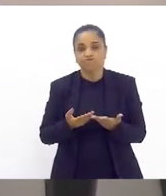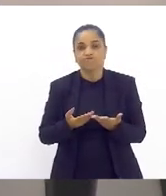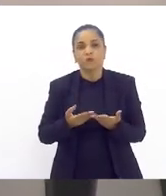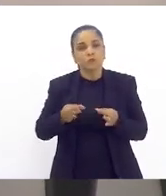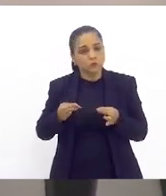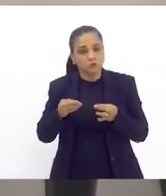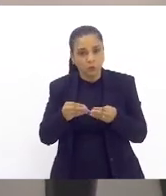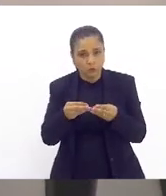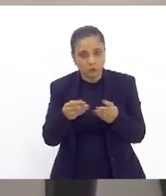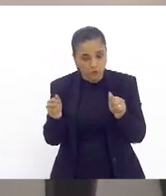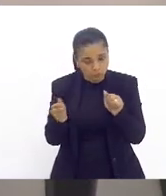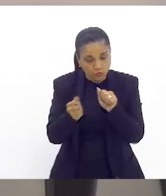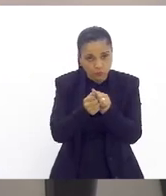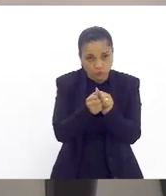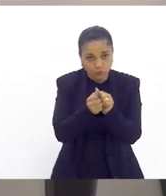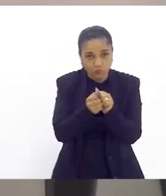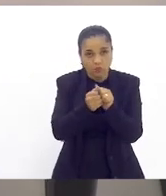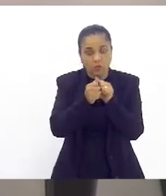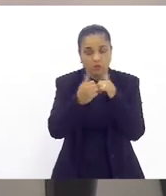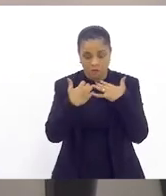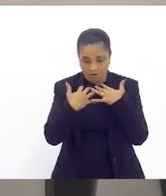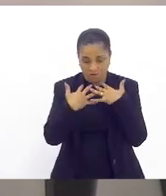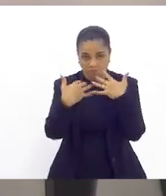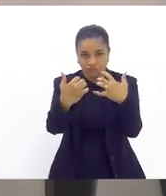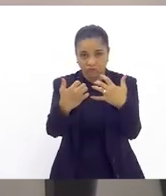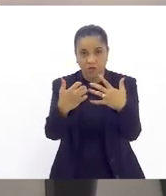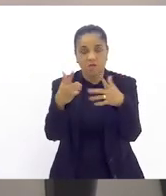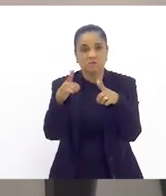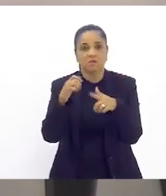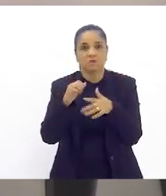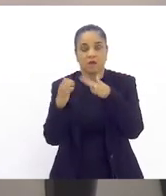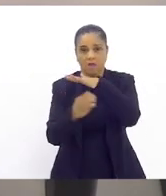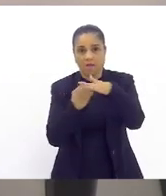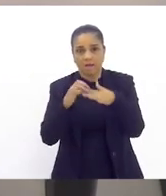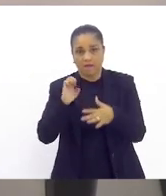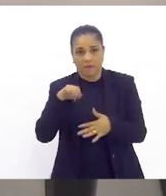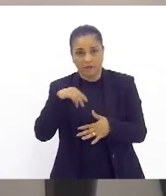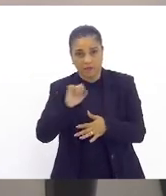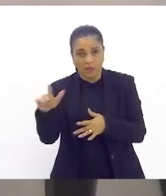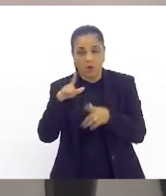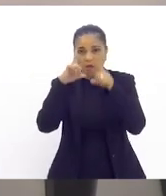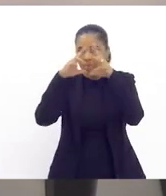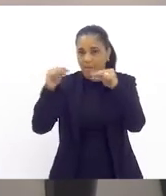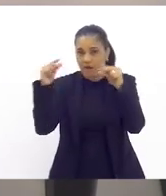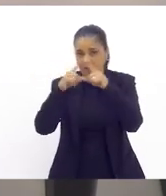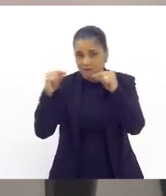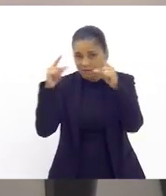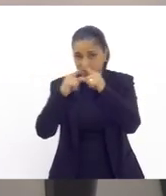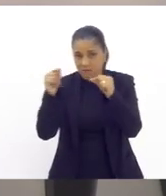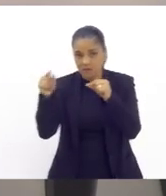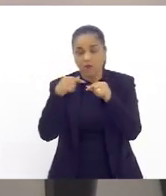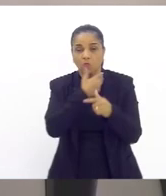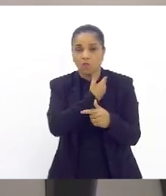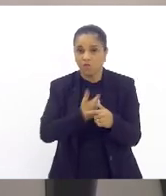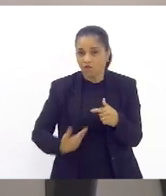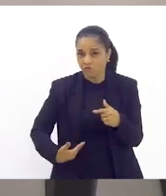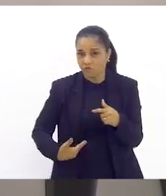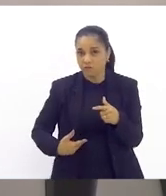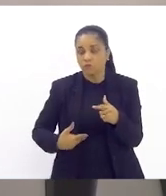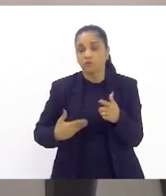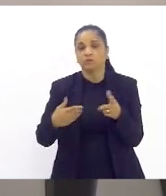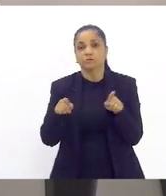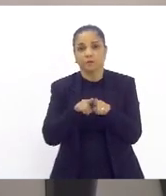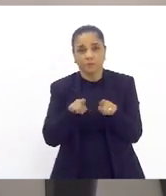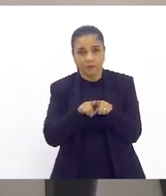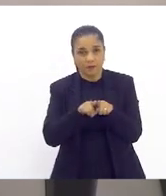todos nós nessa audiência que eu já tô marcando com a Neon em Brasília e com o governador para que o secretário Coloque